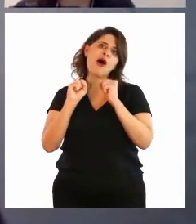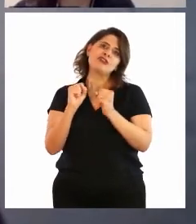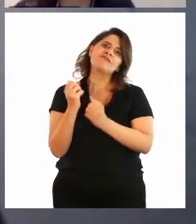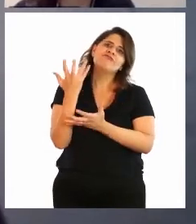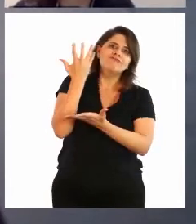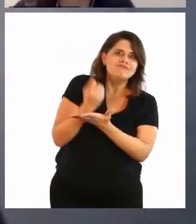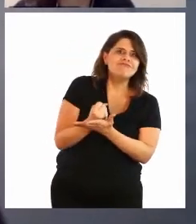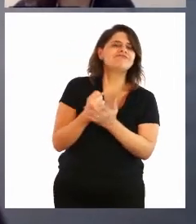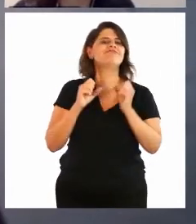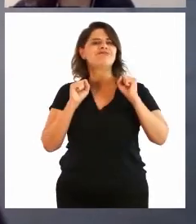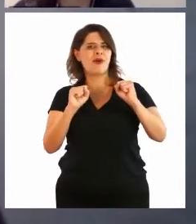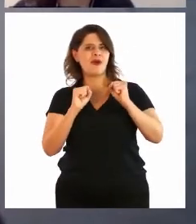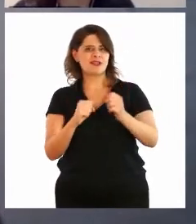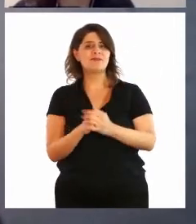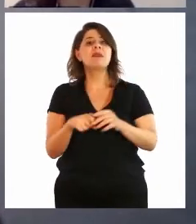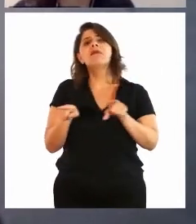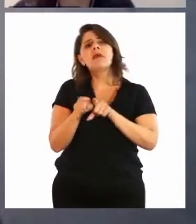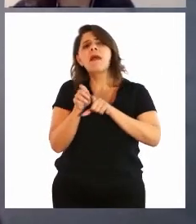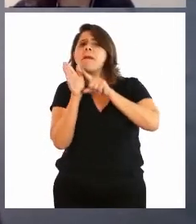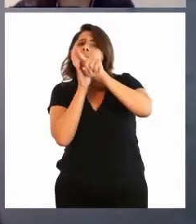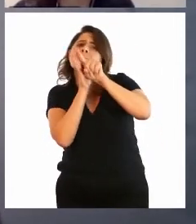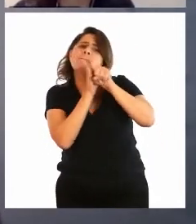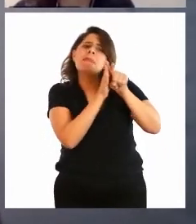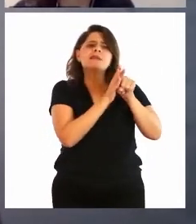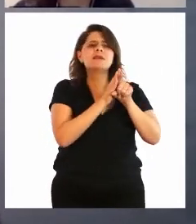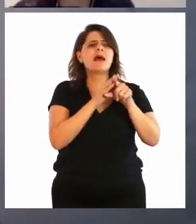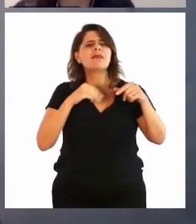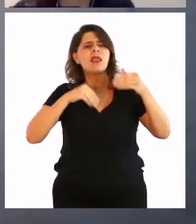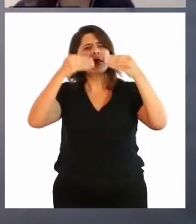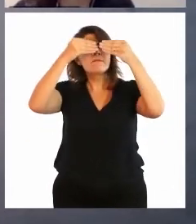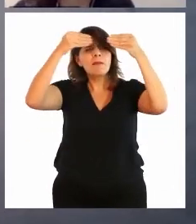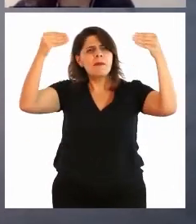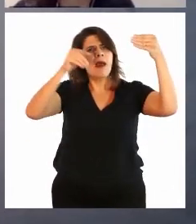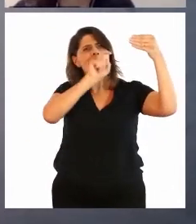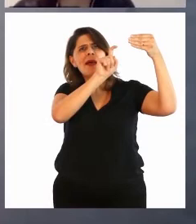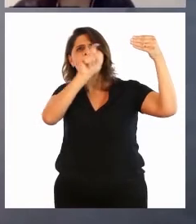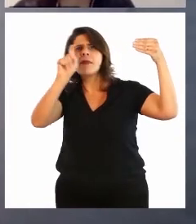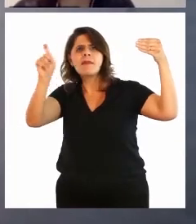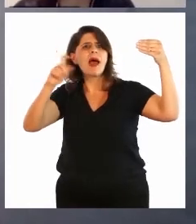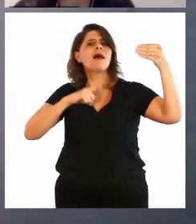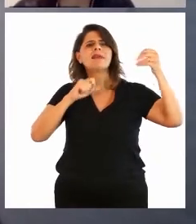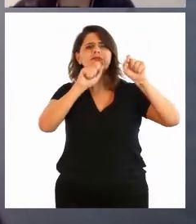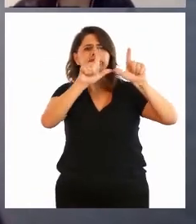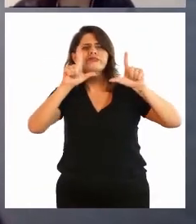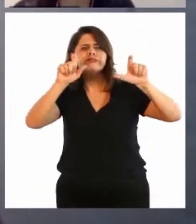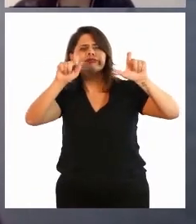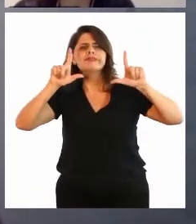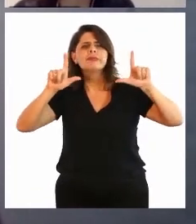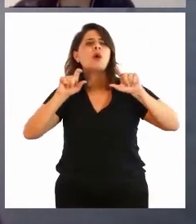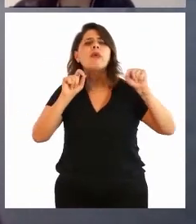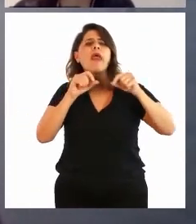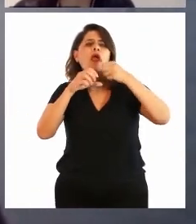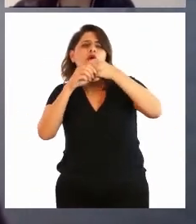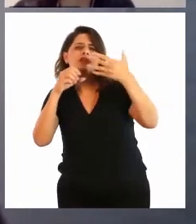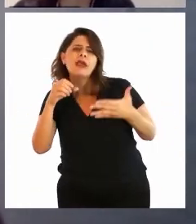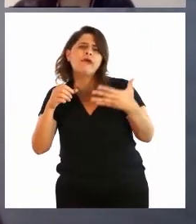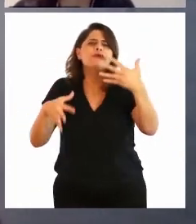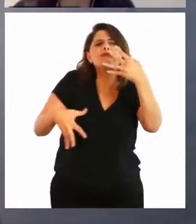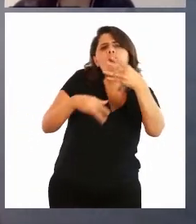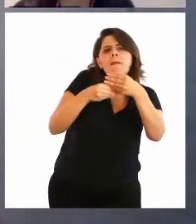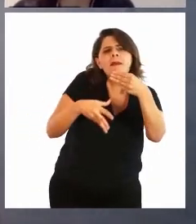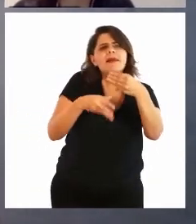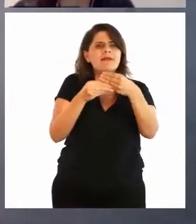no site, nessa parte de educação, diversos conteúdos complementares que a gente preparou, complementares aos textos